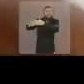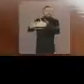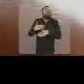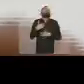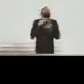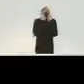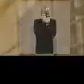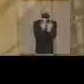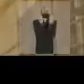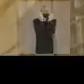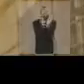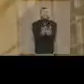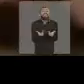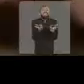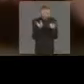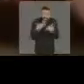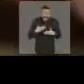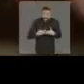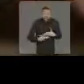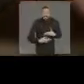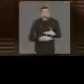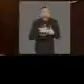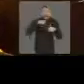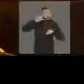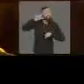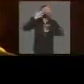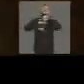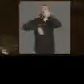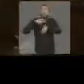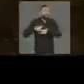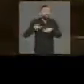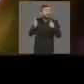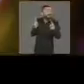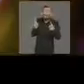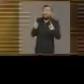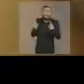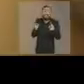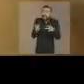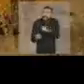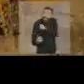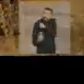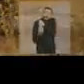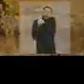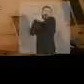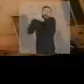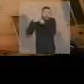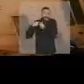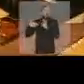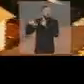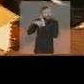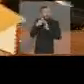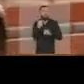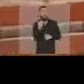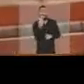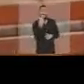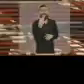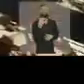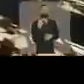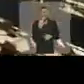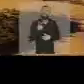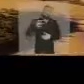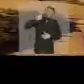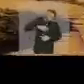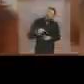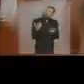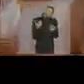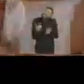esperança Sabe o verdadeiro fator da mudança De 13 e 12 a gente